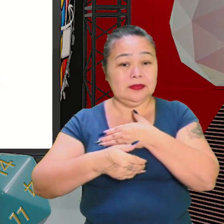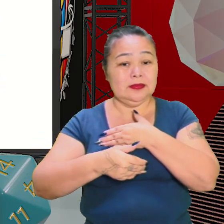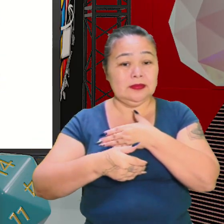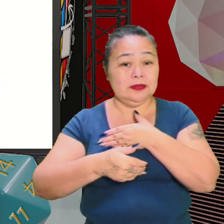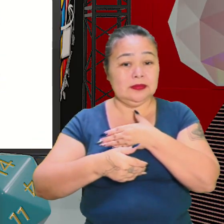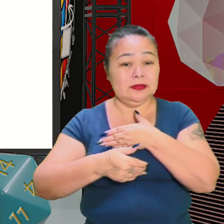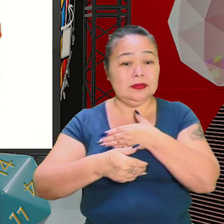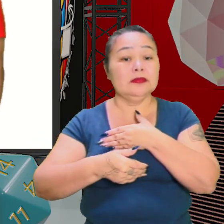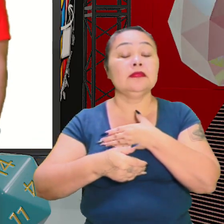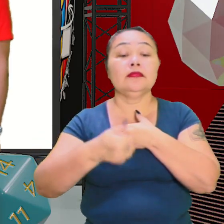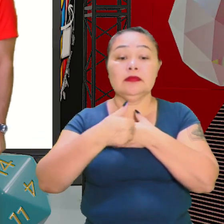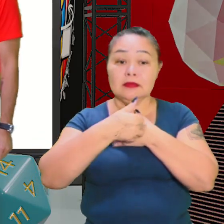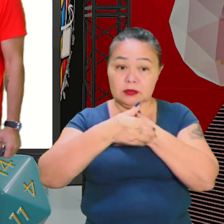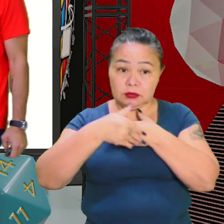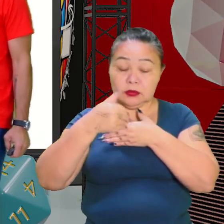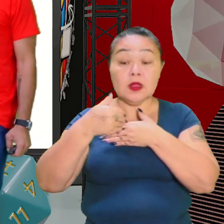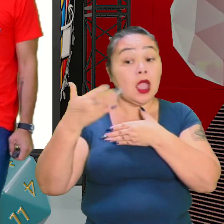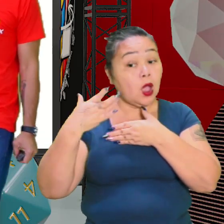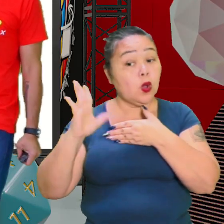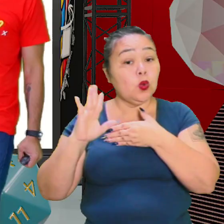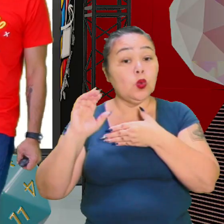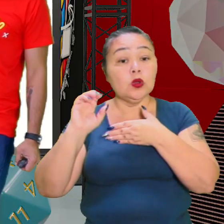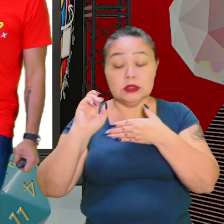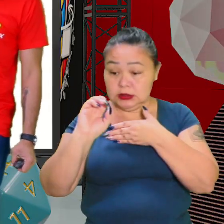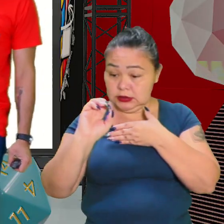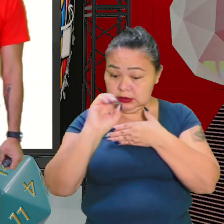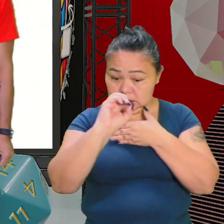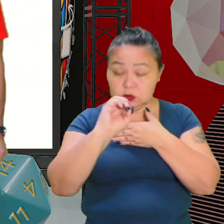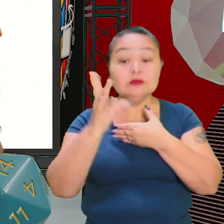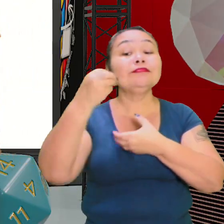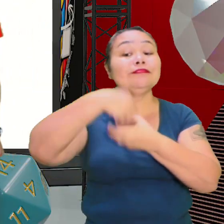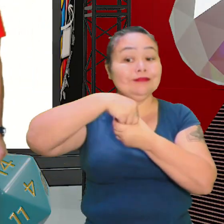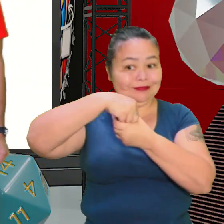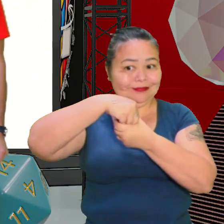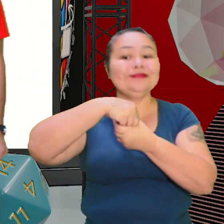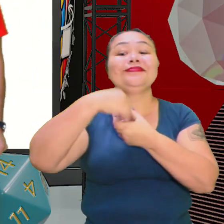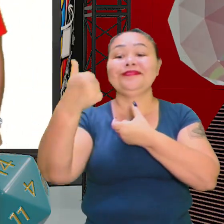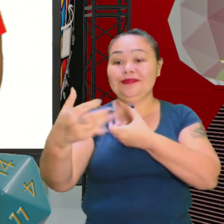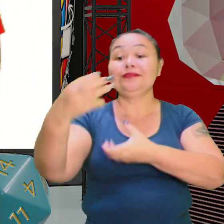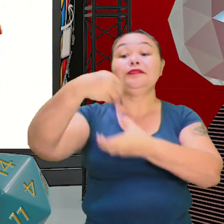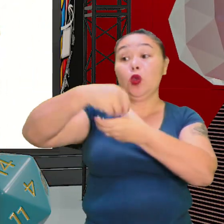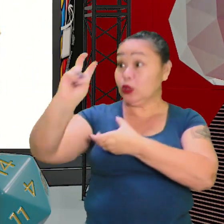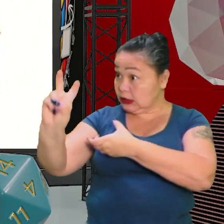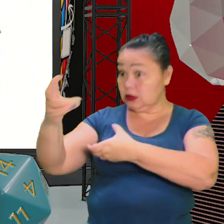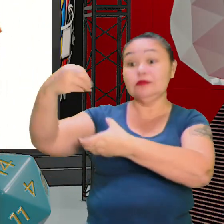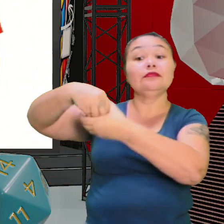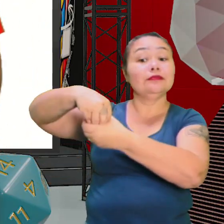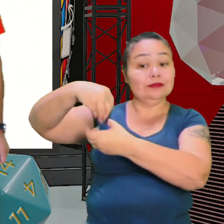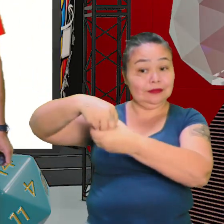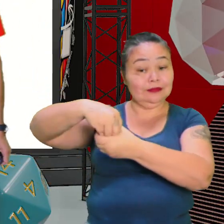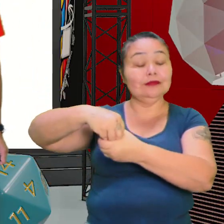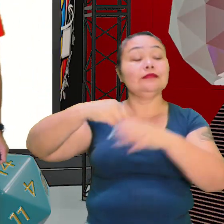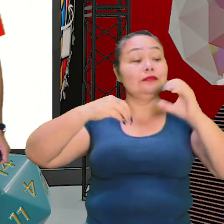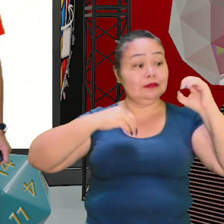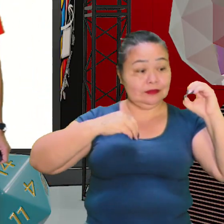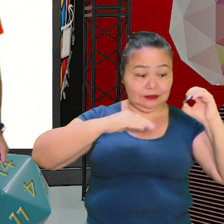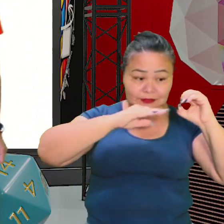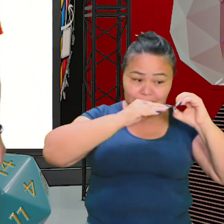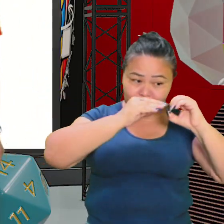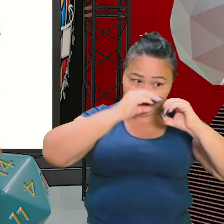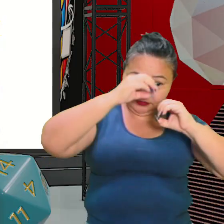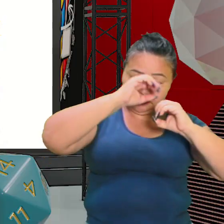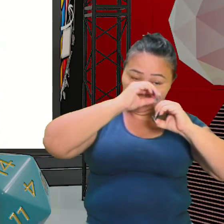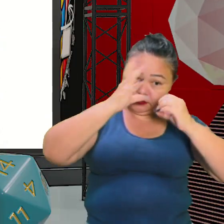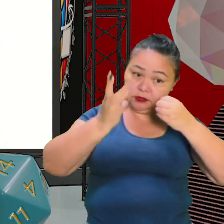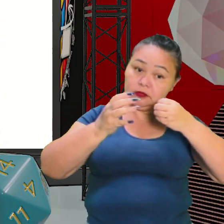pintada. Só... Então quer dizer que agora o zero conta? O zero conta. Conta, e o 5 conta também. do zero a